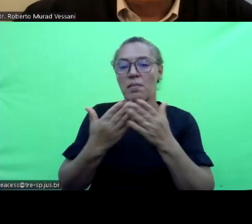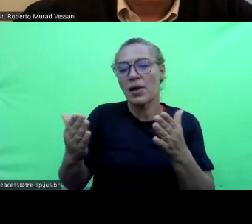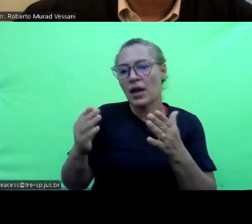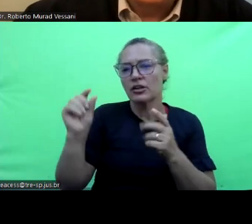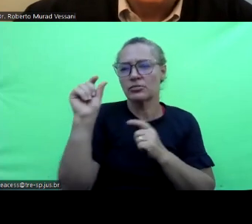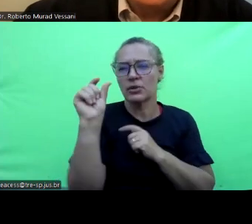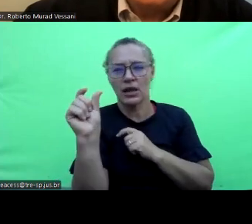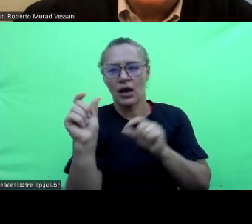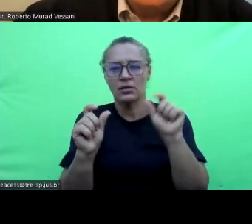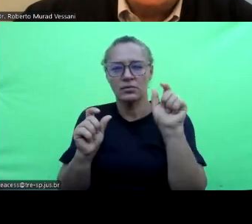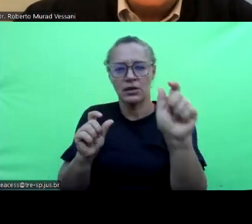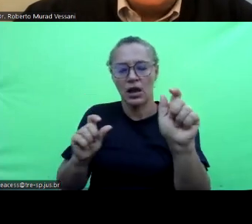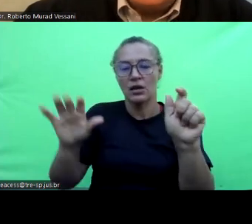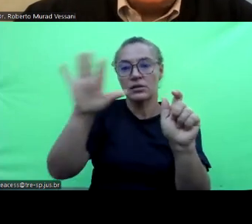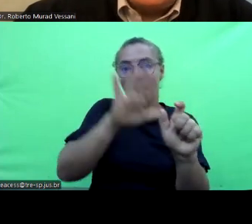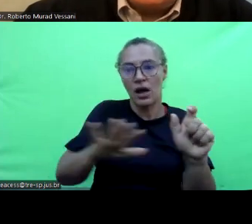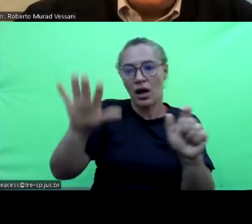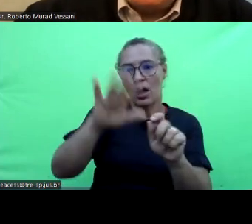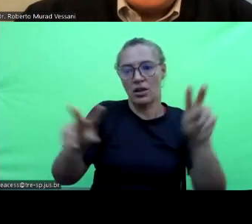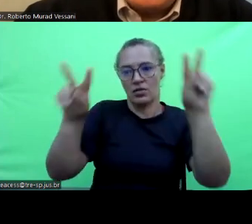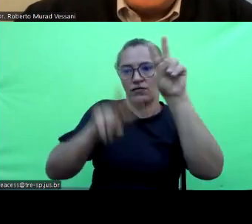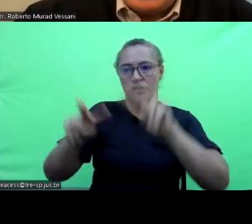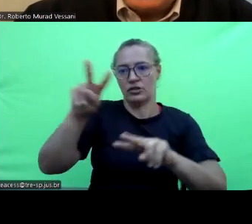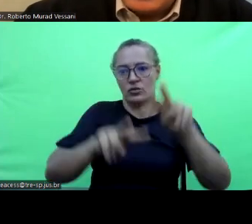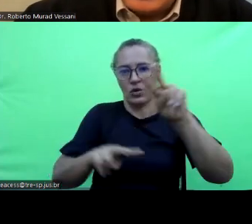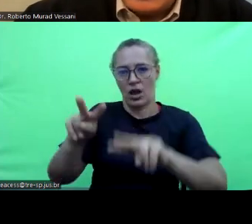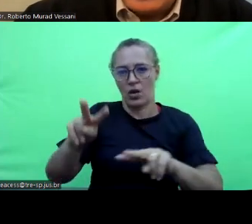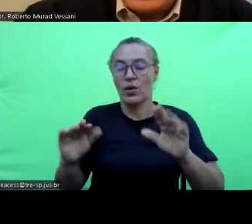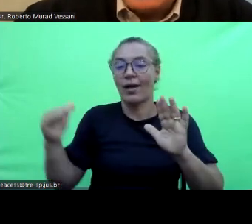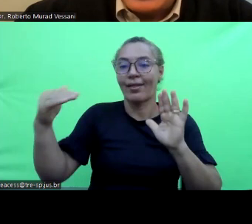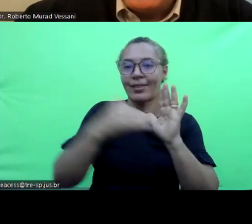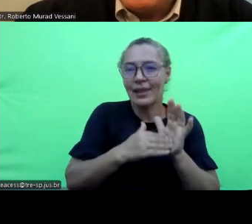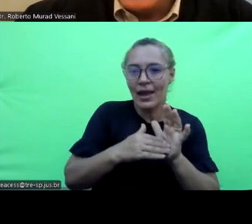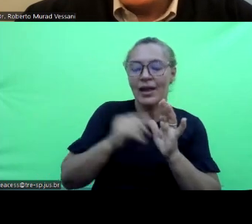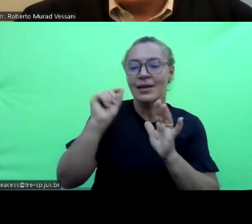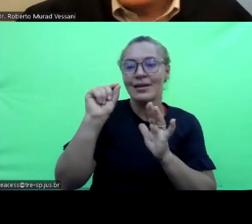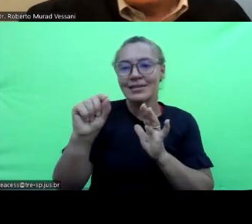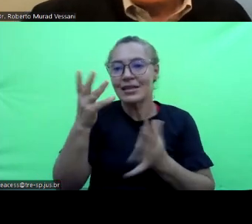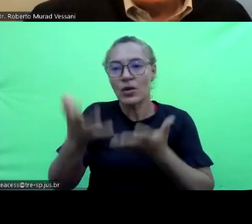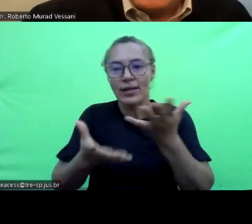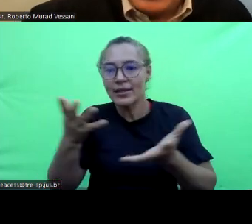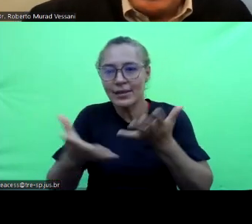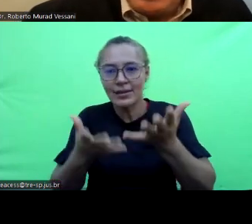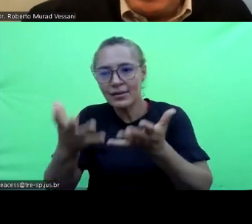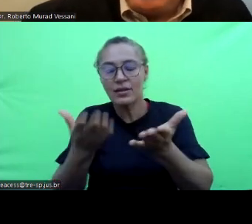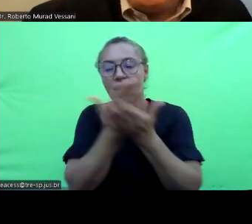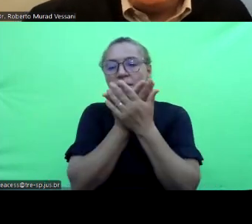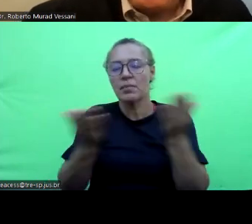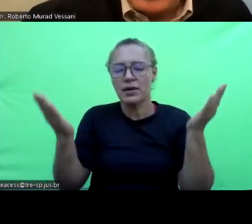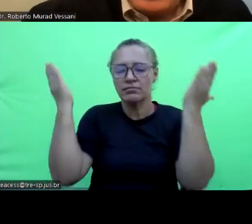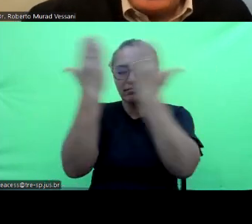do nosso campo de visão, até que numa fase final, se o paciente não é tratado, ele perde completamente a visão.